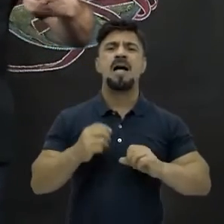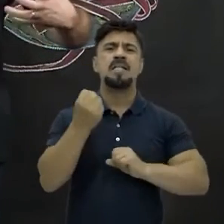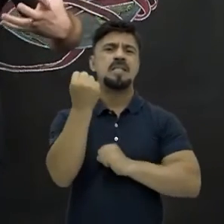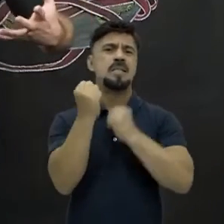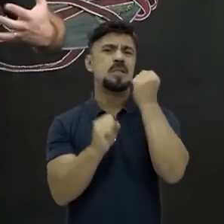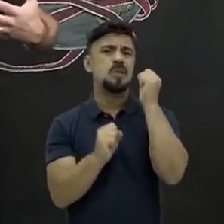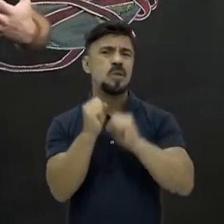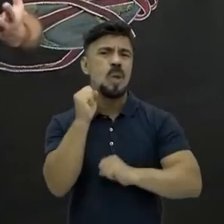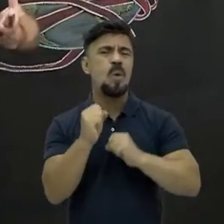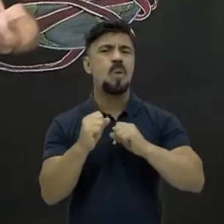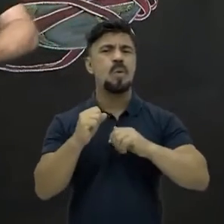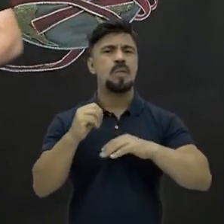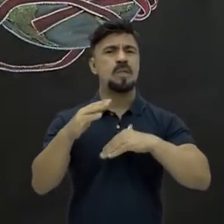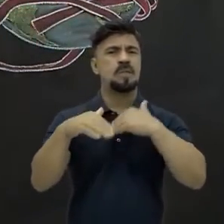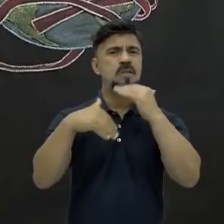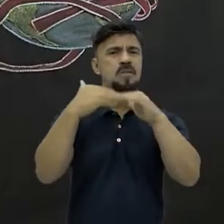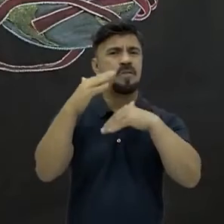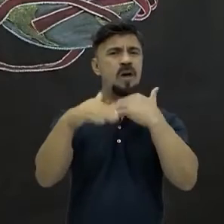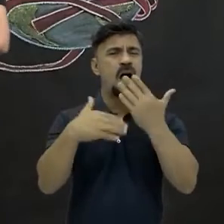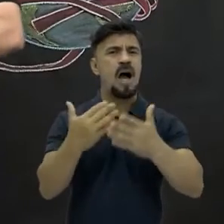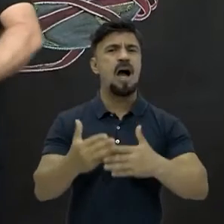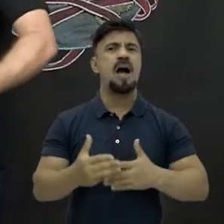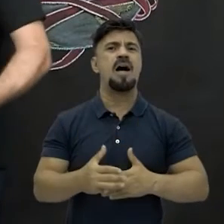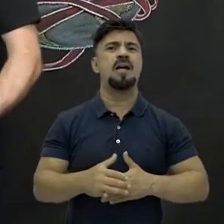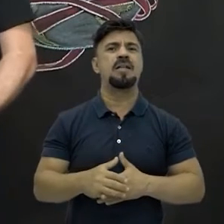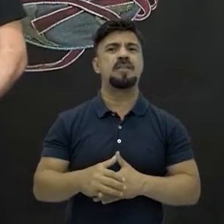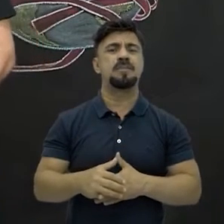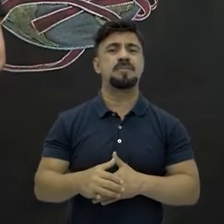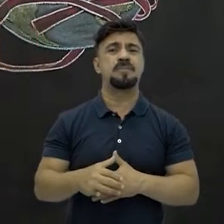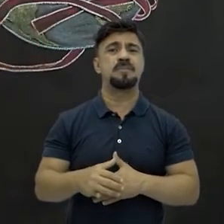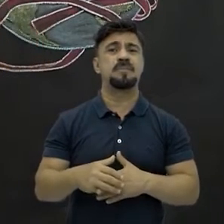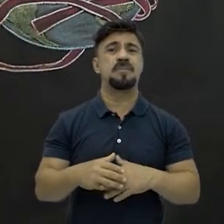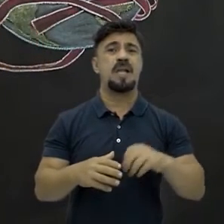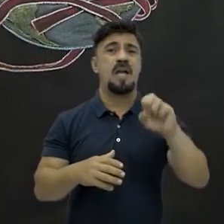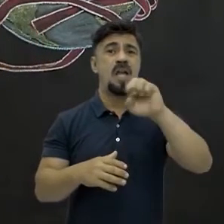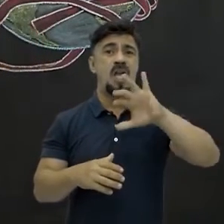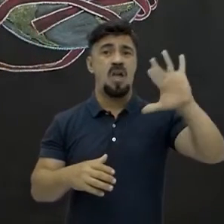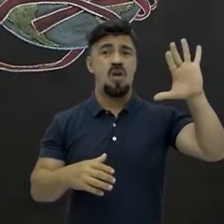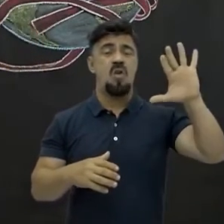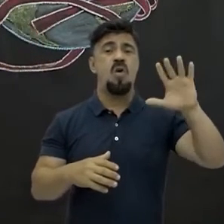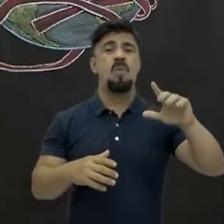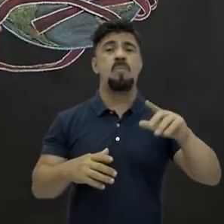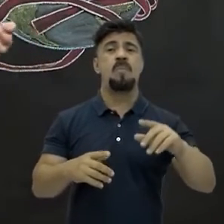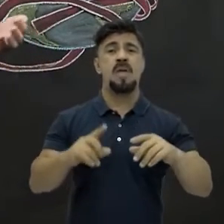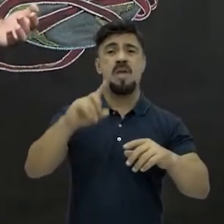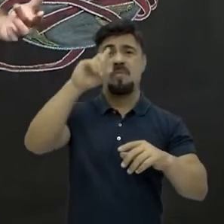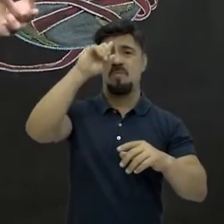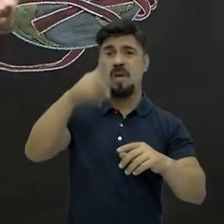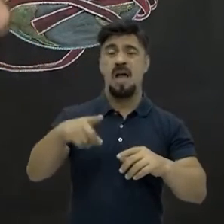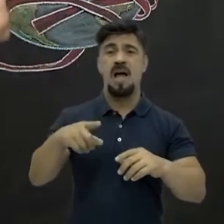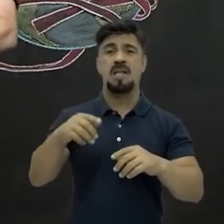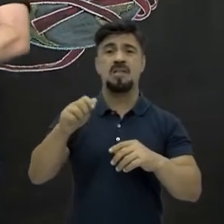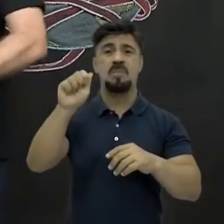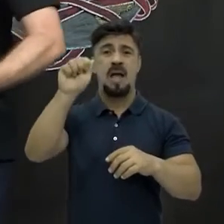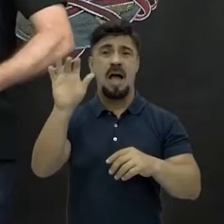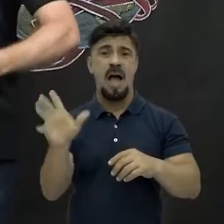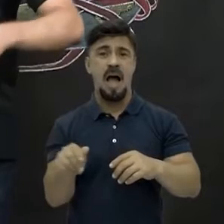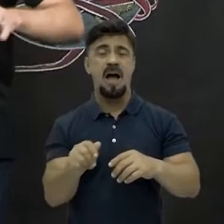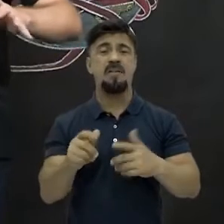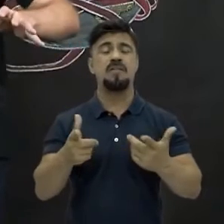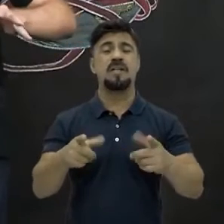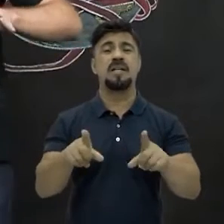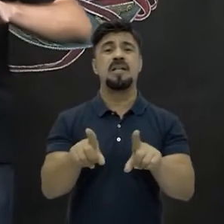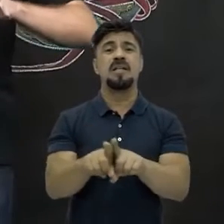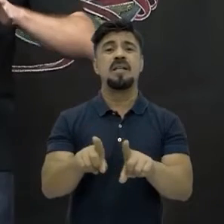desenvolvidas, o imperialismo europeu sobre a África acontecendo firme, então a riqueza da Europa acontecia muito